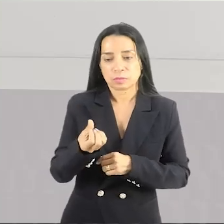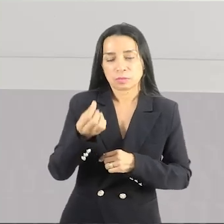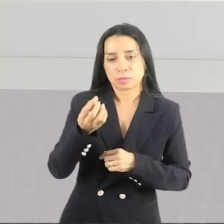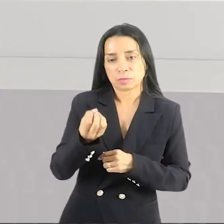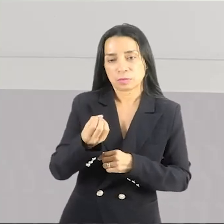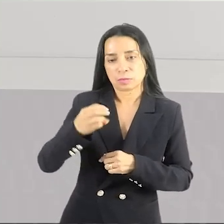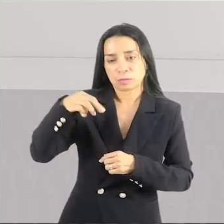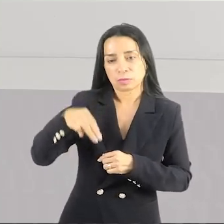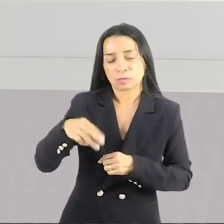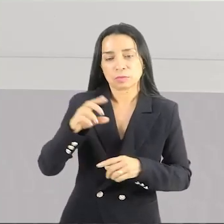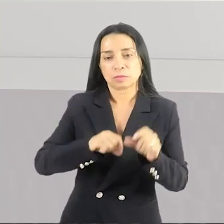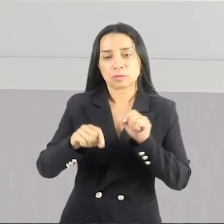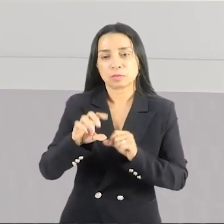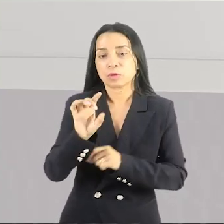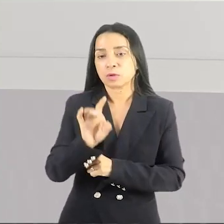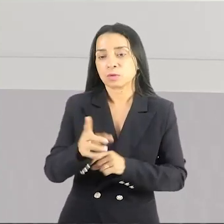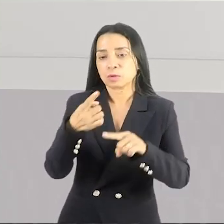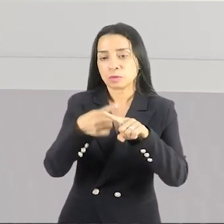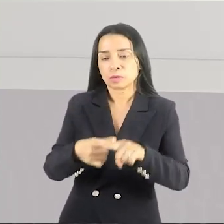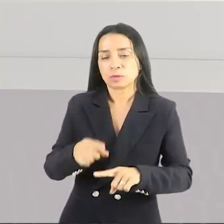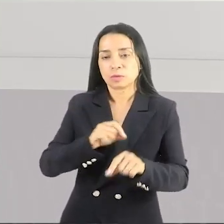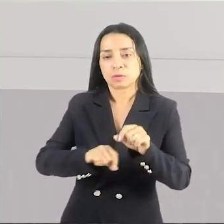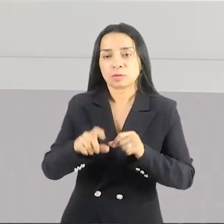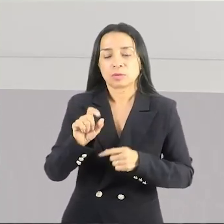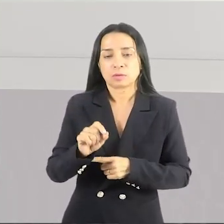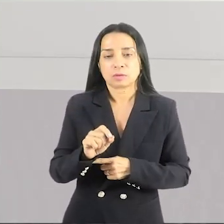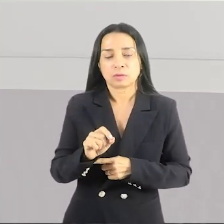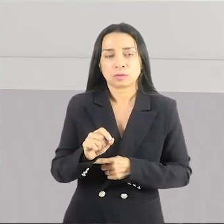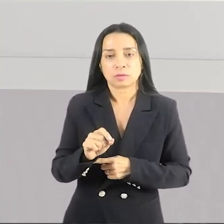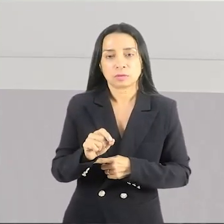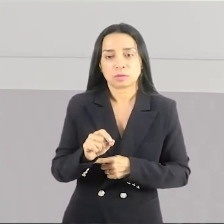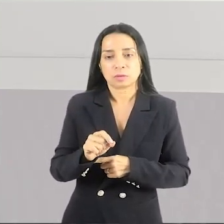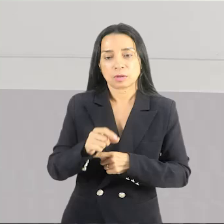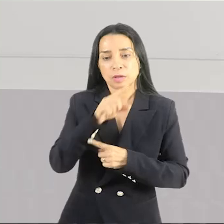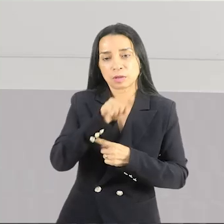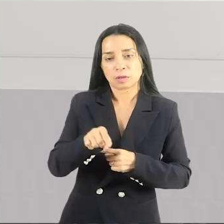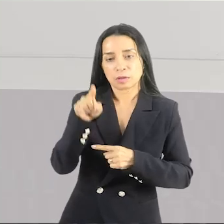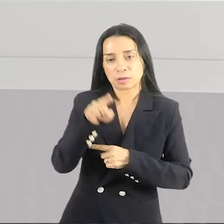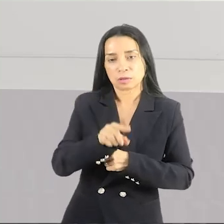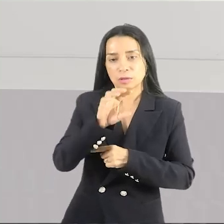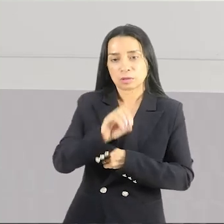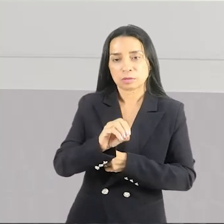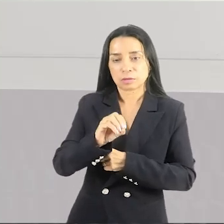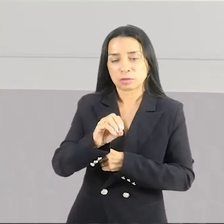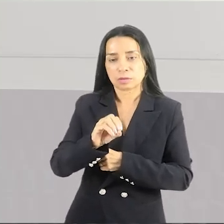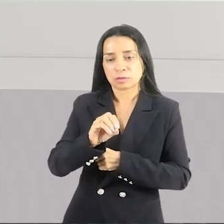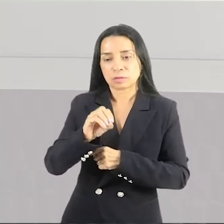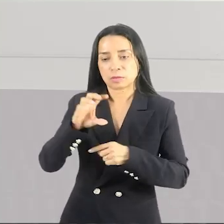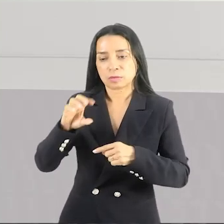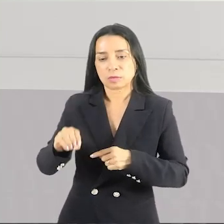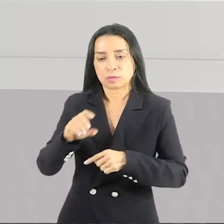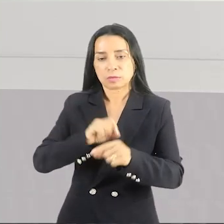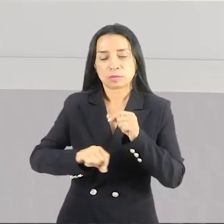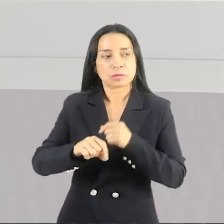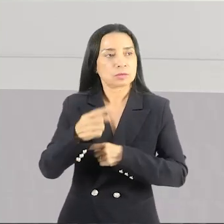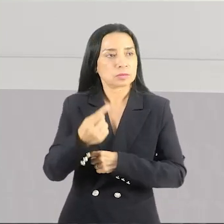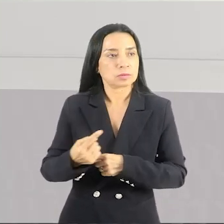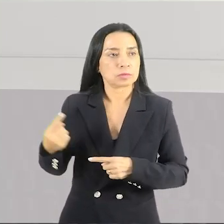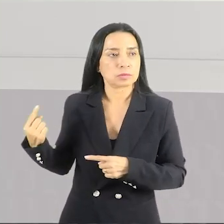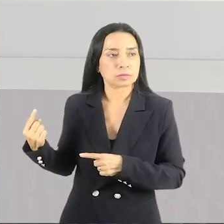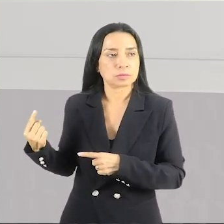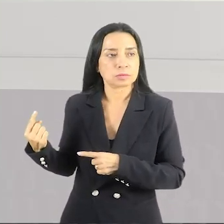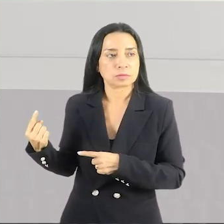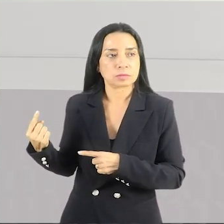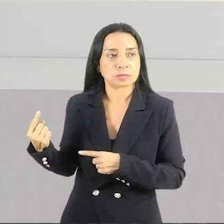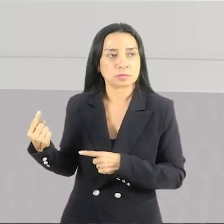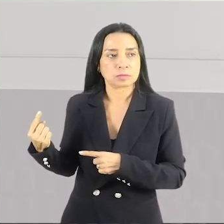minutos. Basta você multiplicar. Tá? Você cancela aqui um 0 com 0. 6 vezes 7 dá